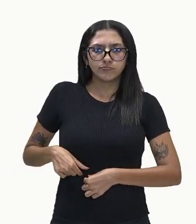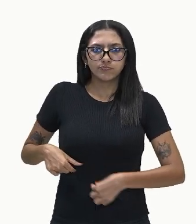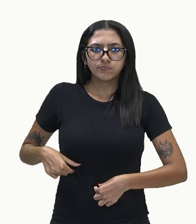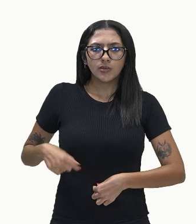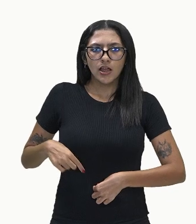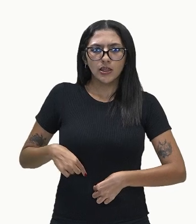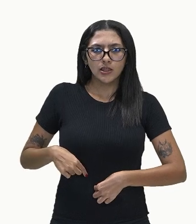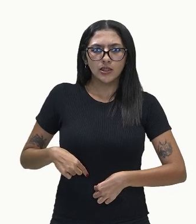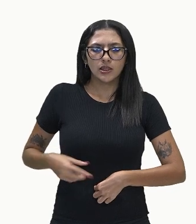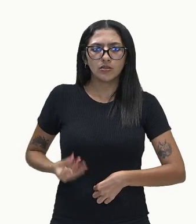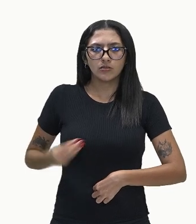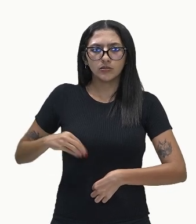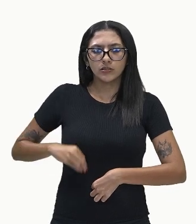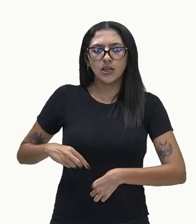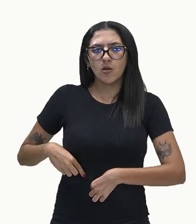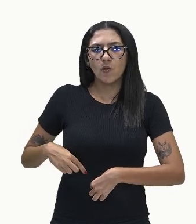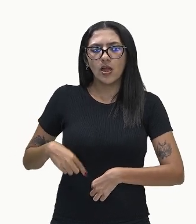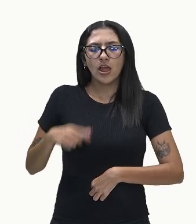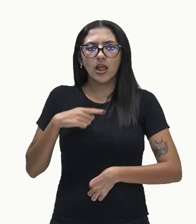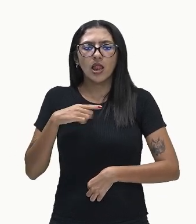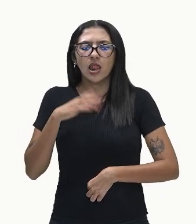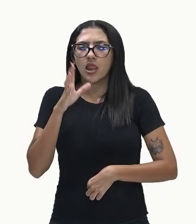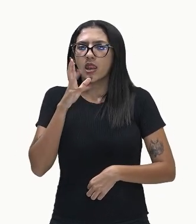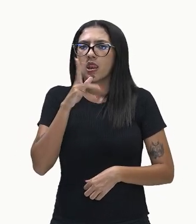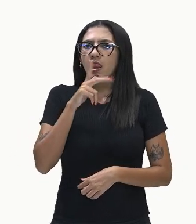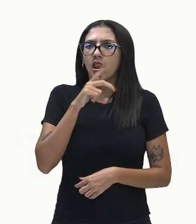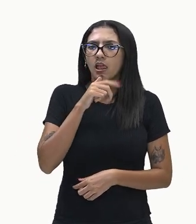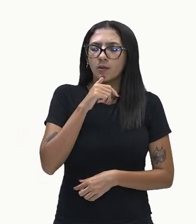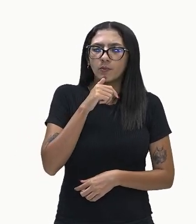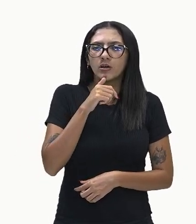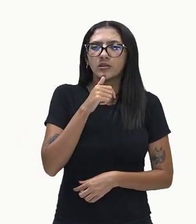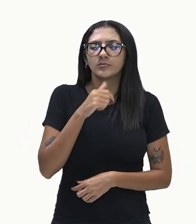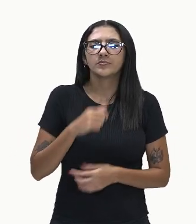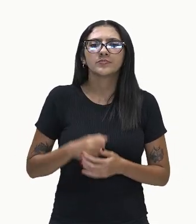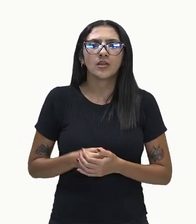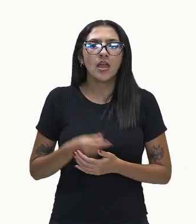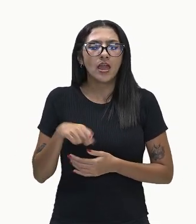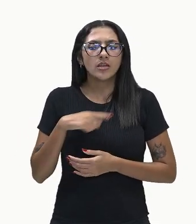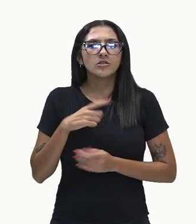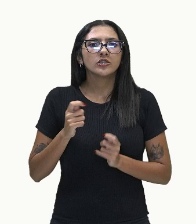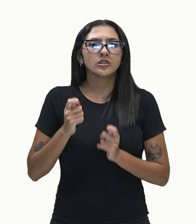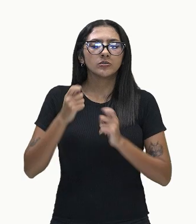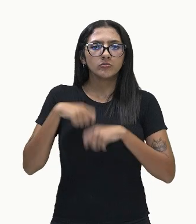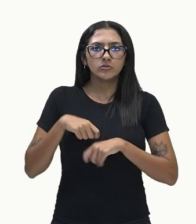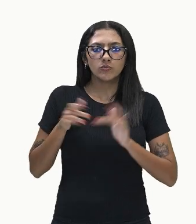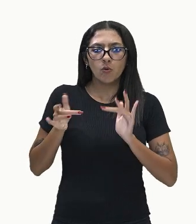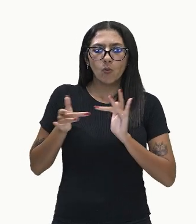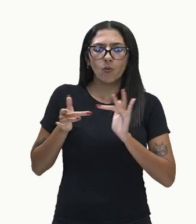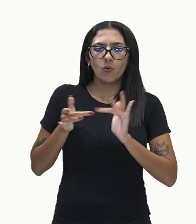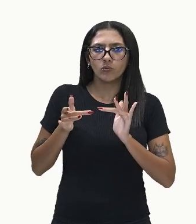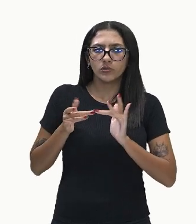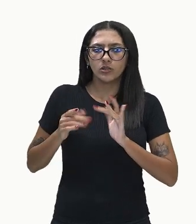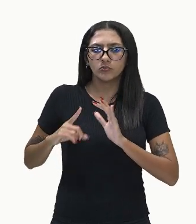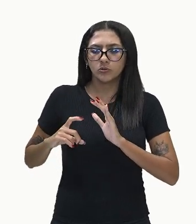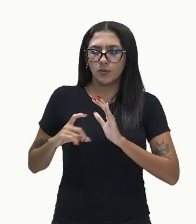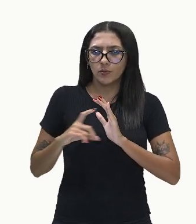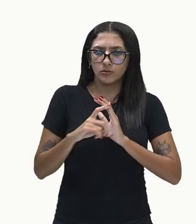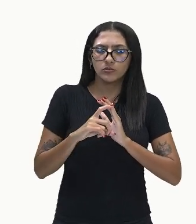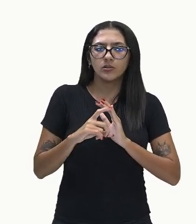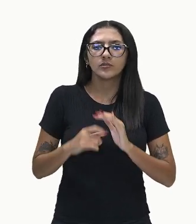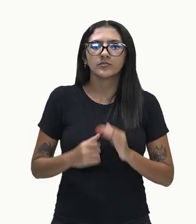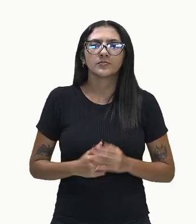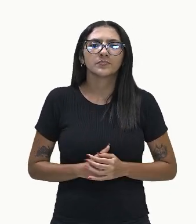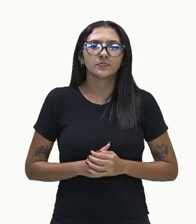ele permanece no seu ovário, é o período que ele pode ser fecundado, ou seja, quando